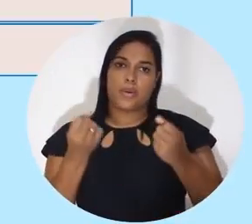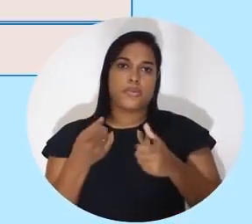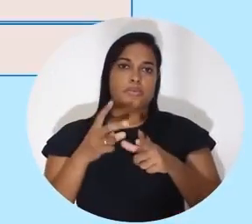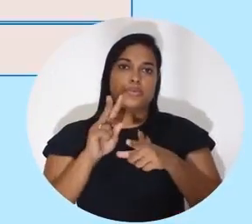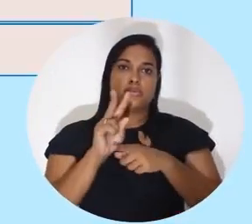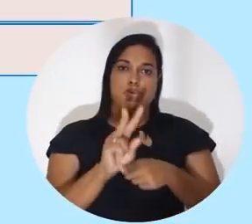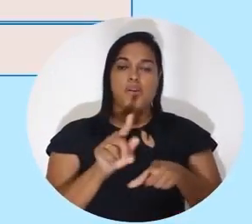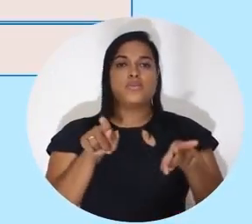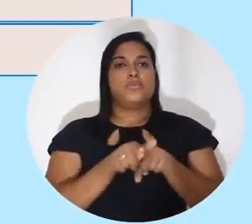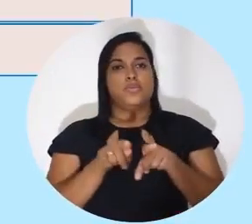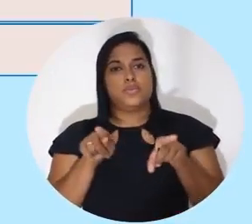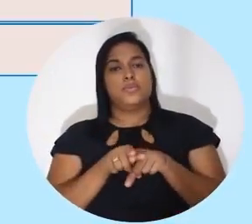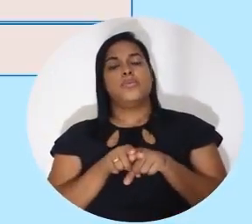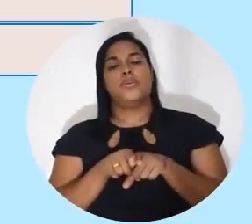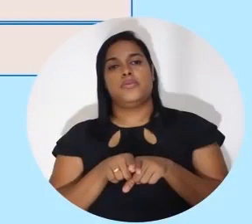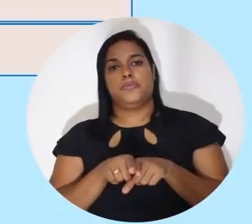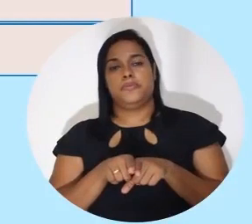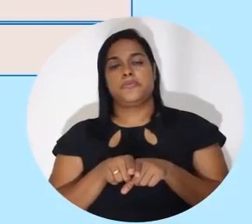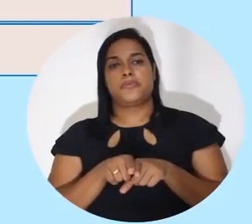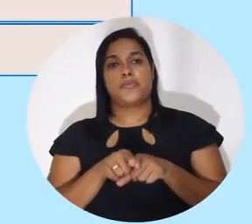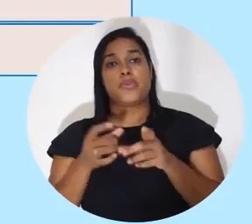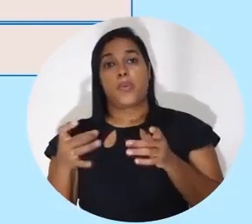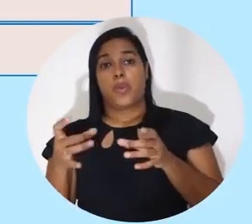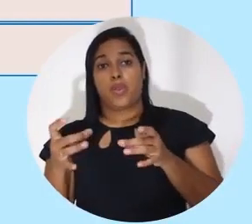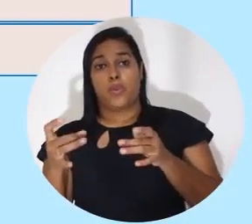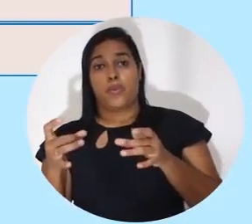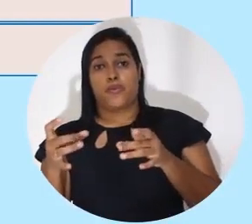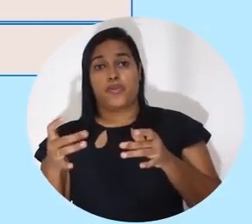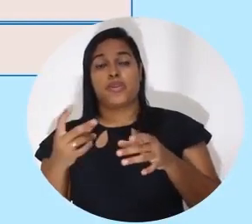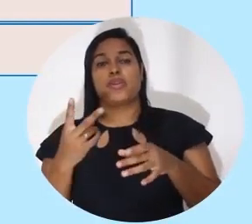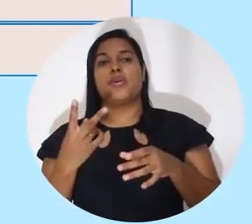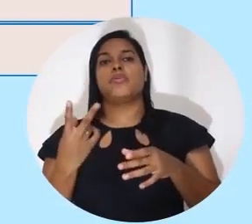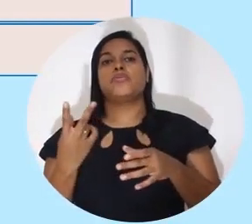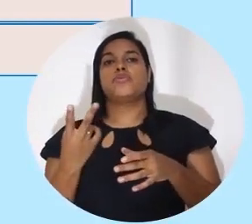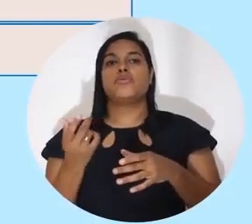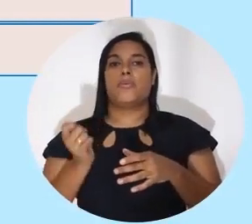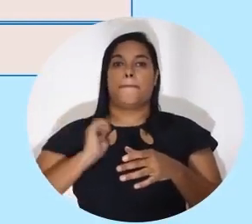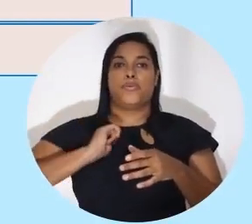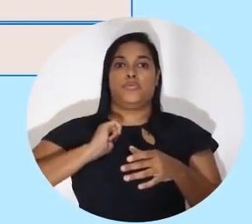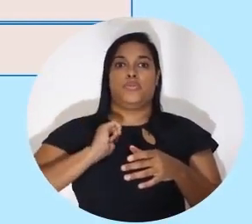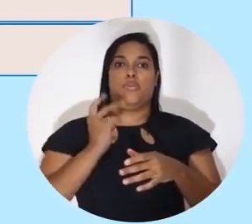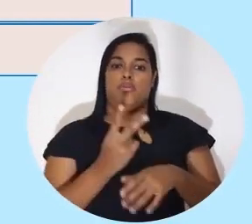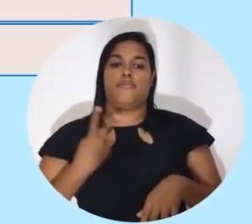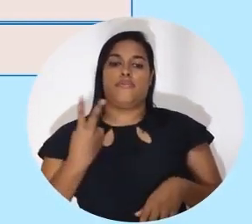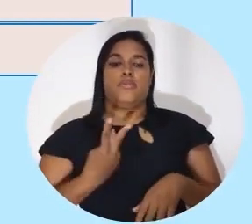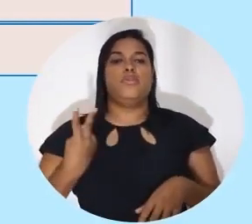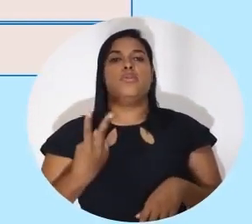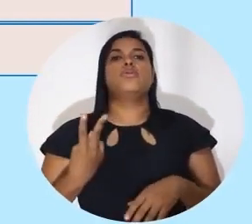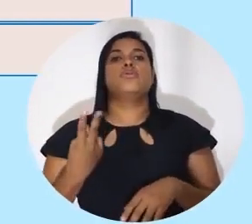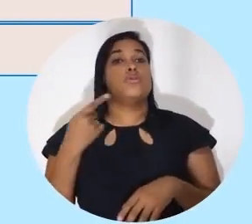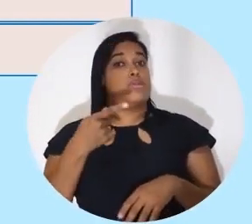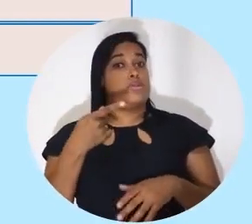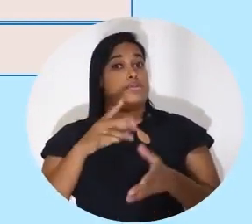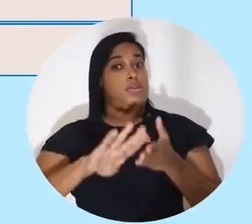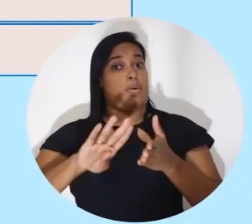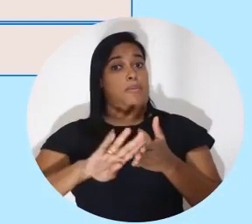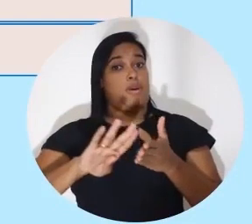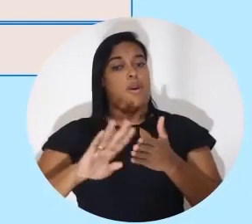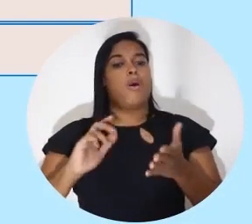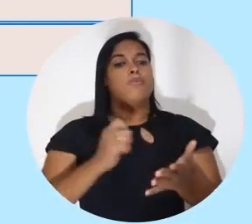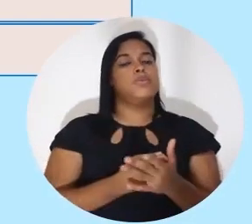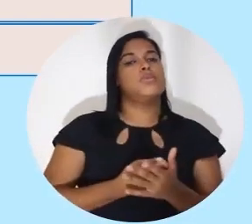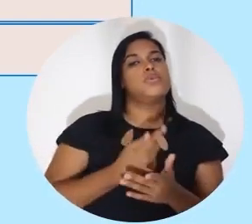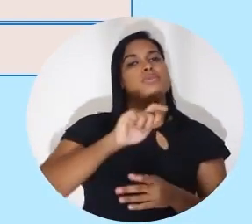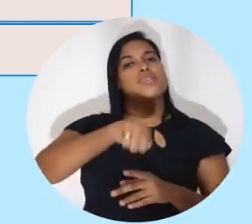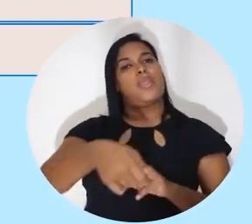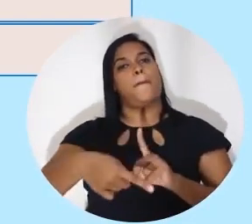empréstimos, também a conta é creditada e quando vendemos ativos na Bolsa de Valores, essa conta também será creditada e entrará com um